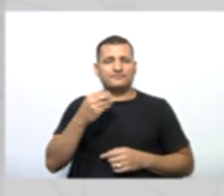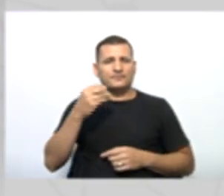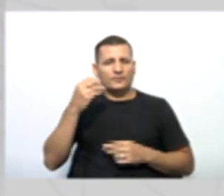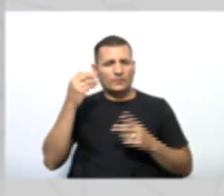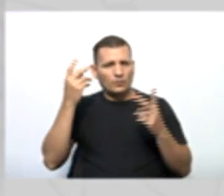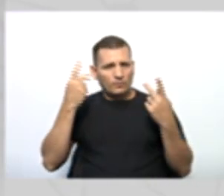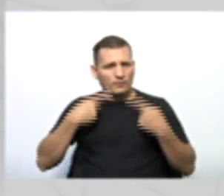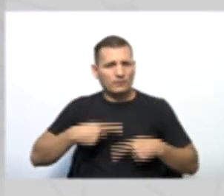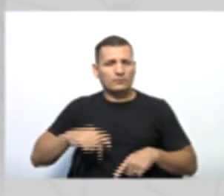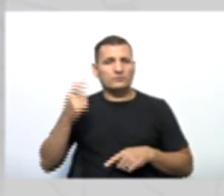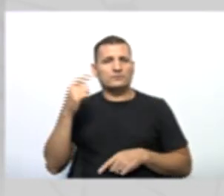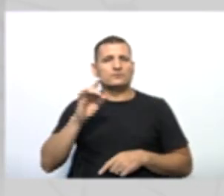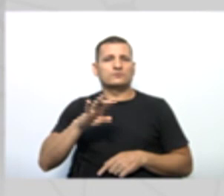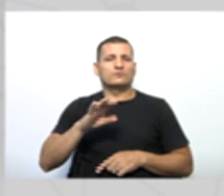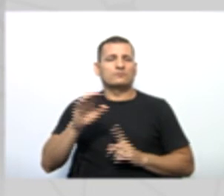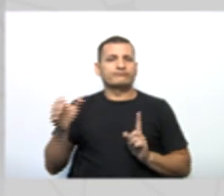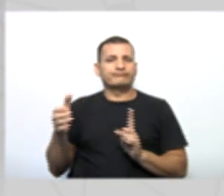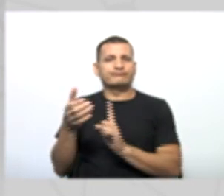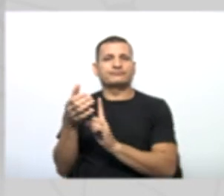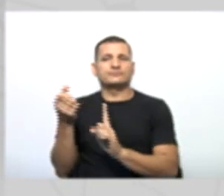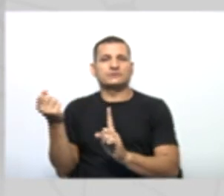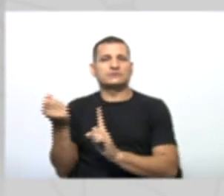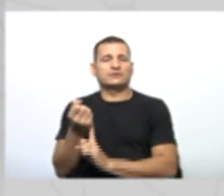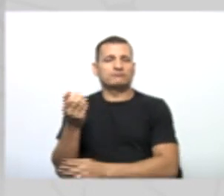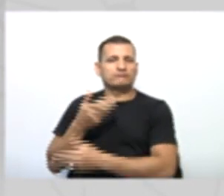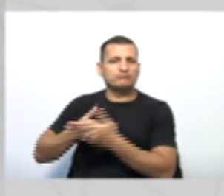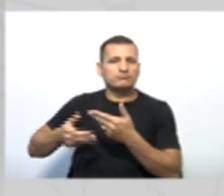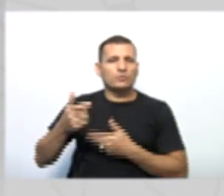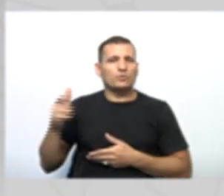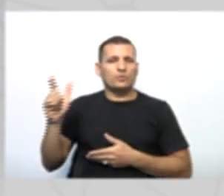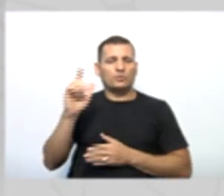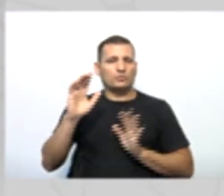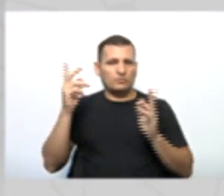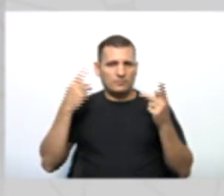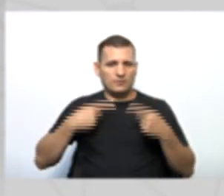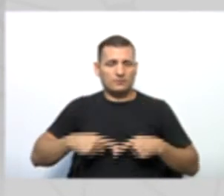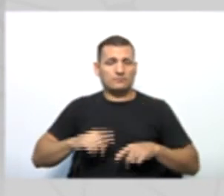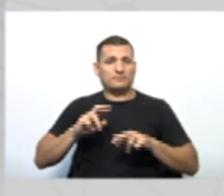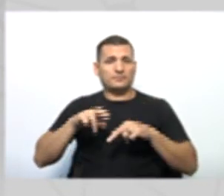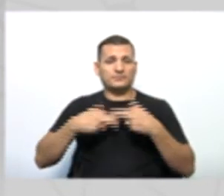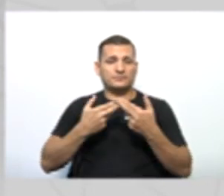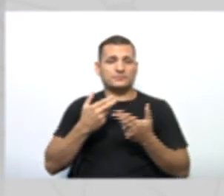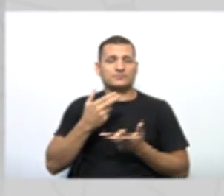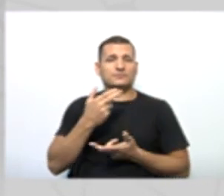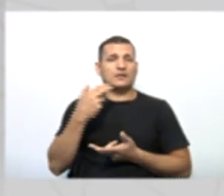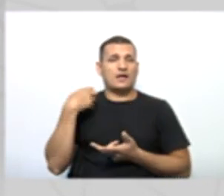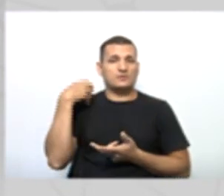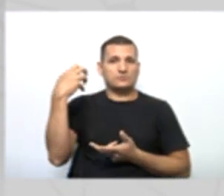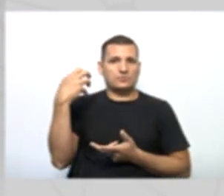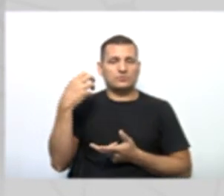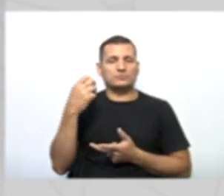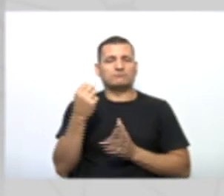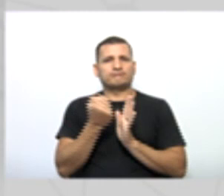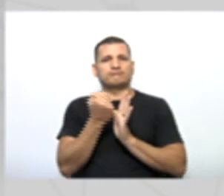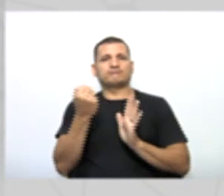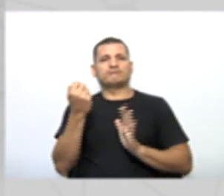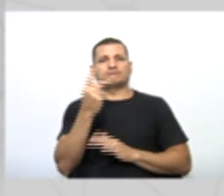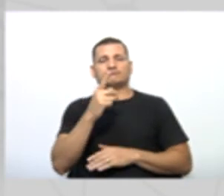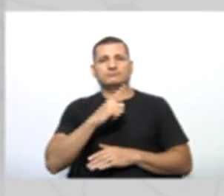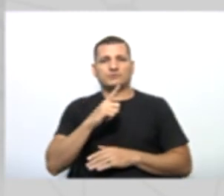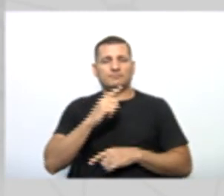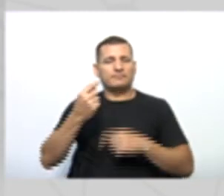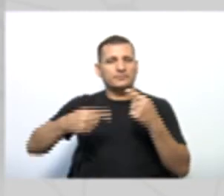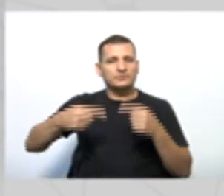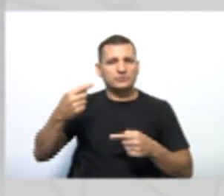outros seres humanos. Por isso a ética de Aristóteles vai ser marcada muito, voltando a falar, por esse viés político, ou seja, só